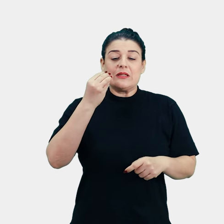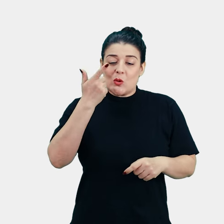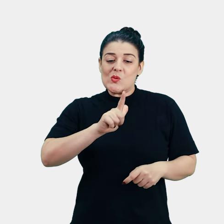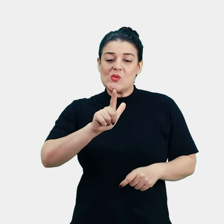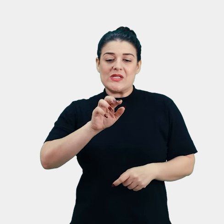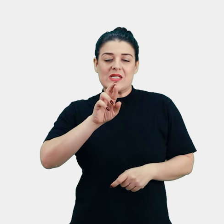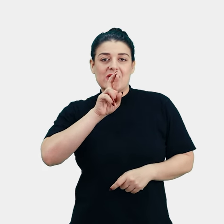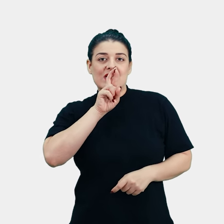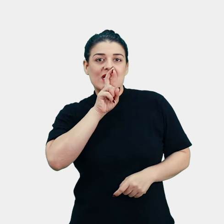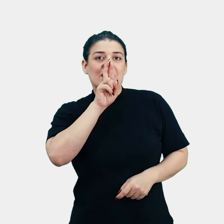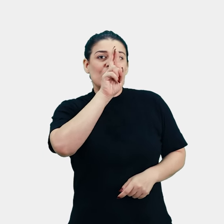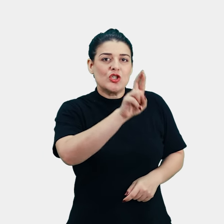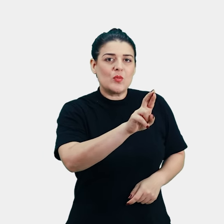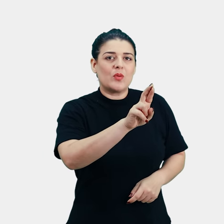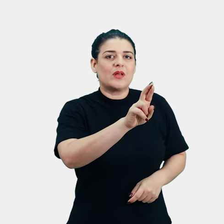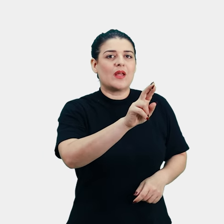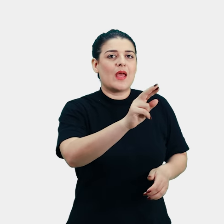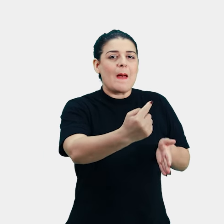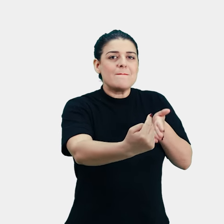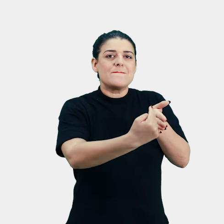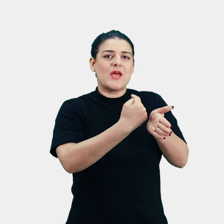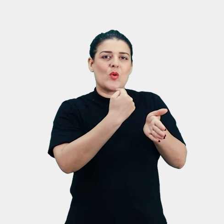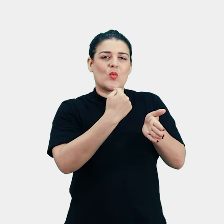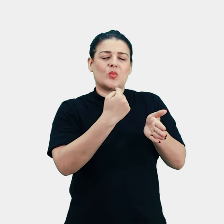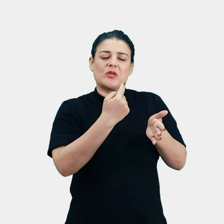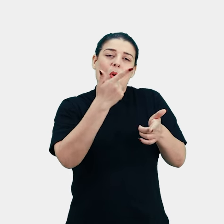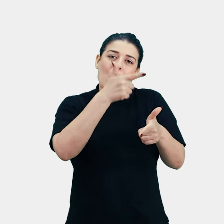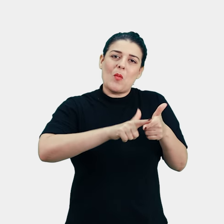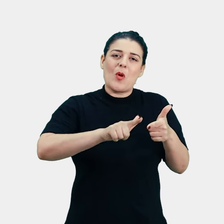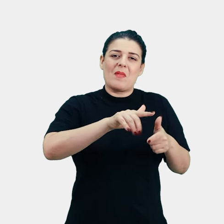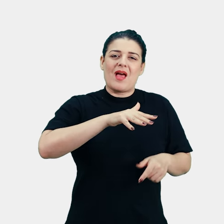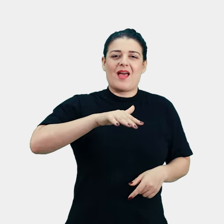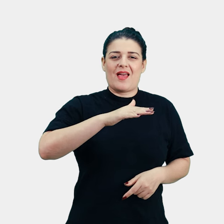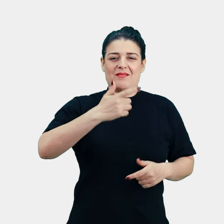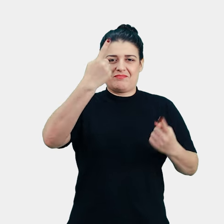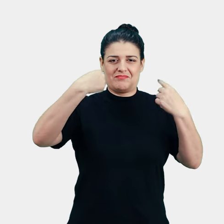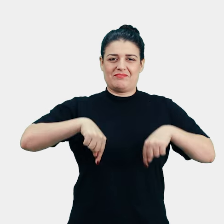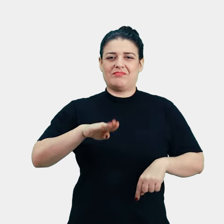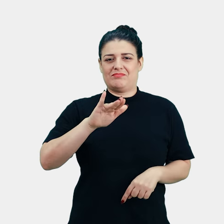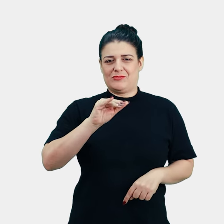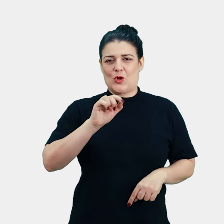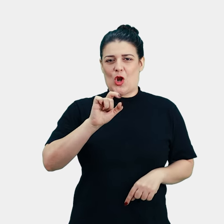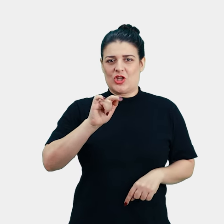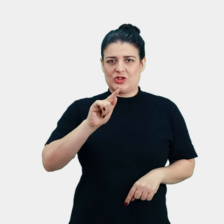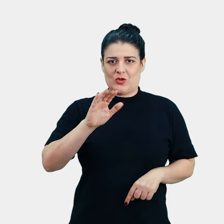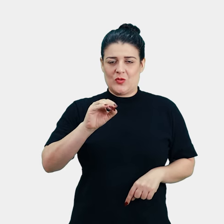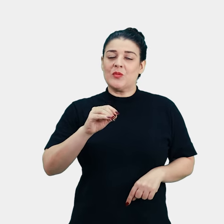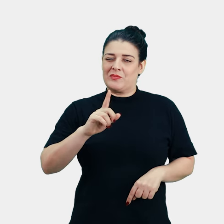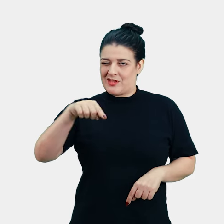que responder a uma pergunta, a alguma questão biológica, tá? Já já a gente vai conversar melhor sobre isso.